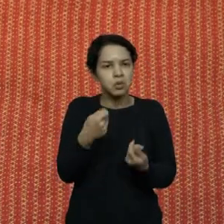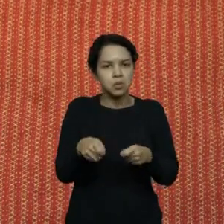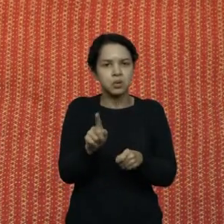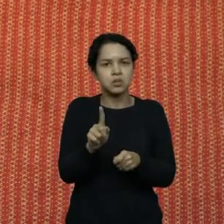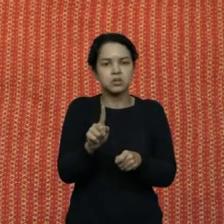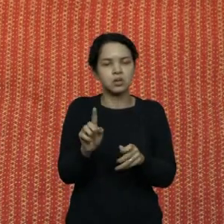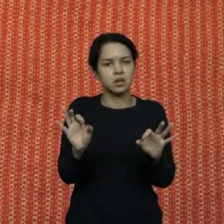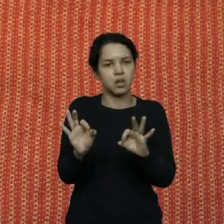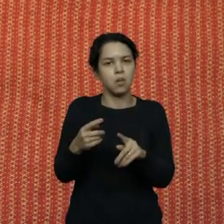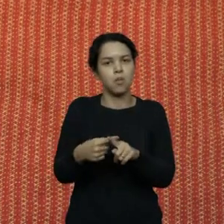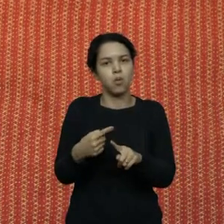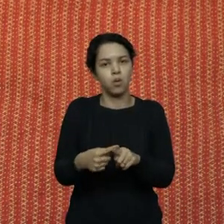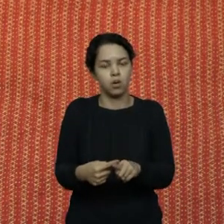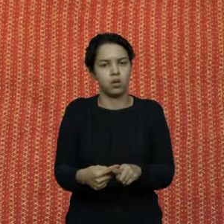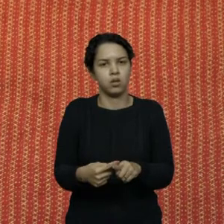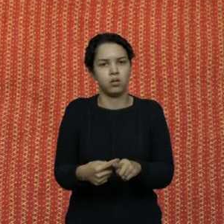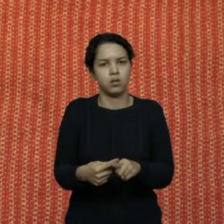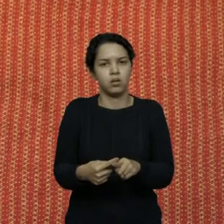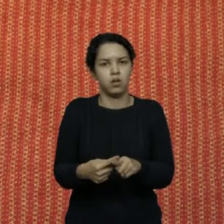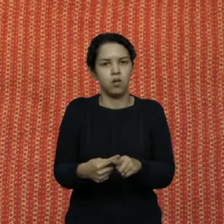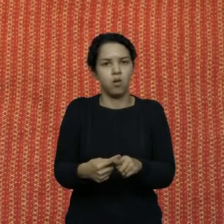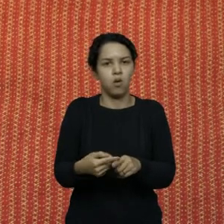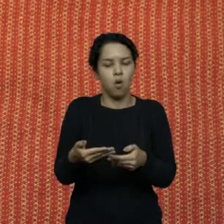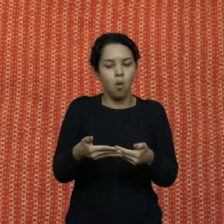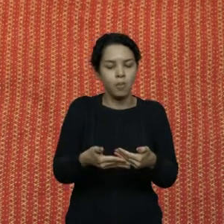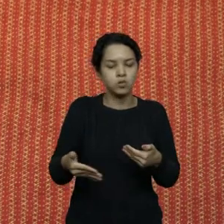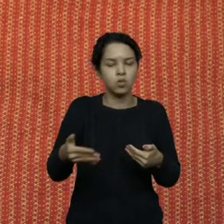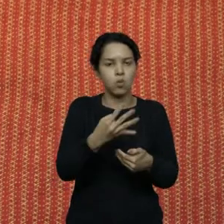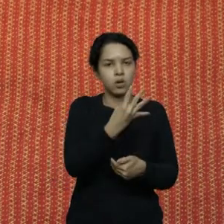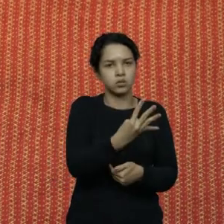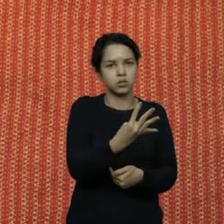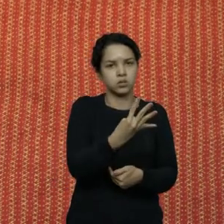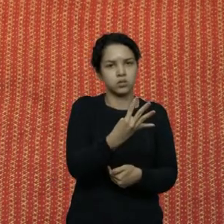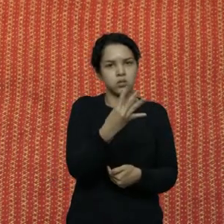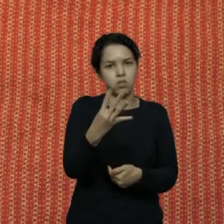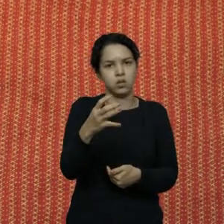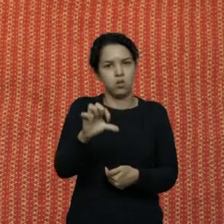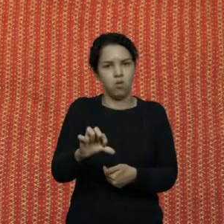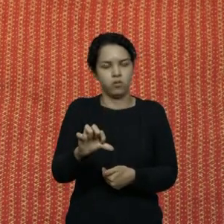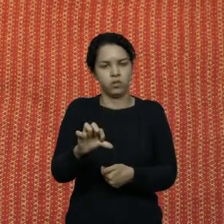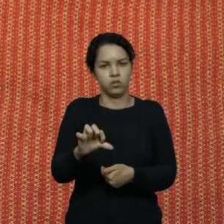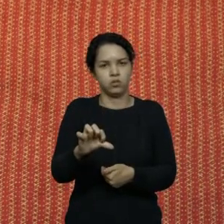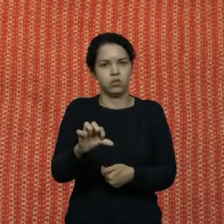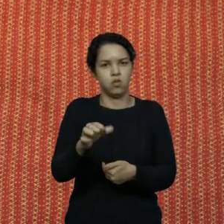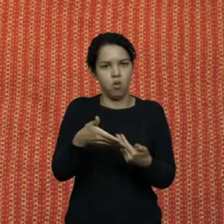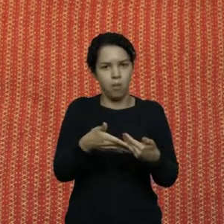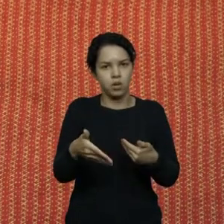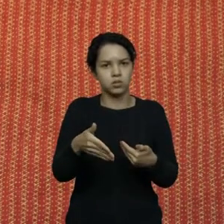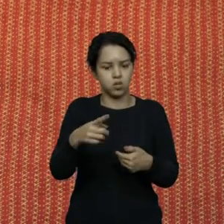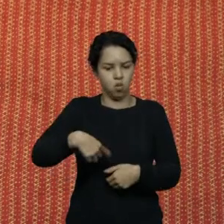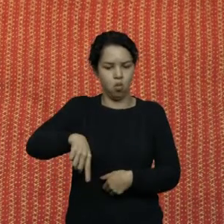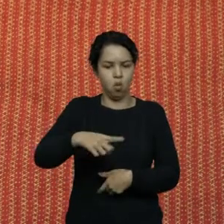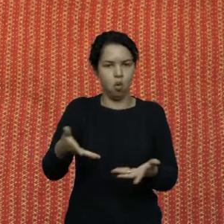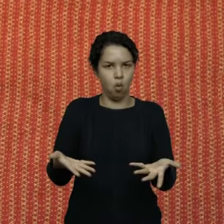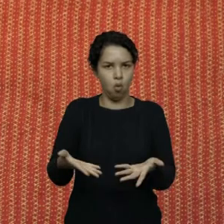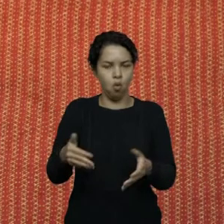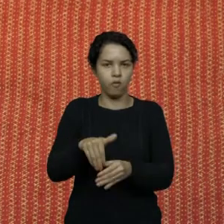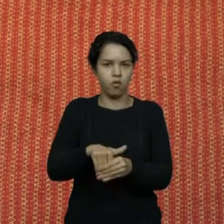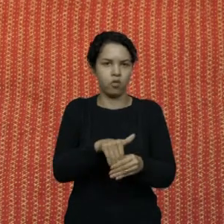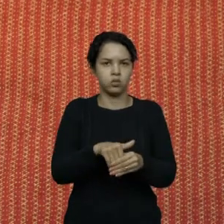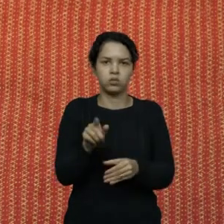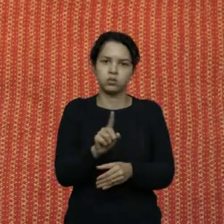porque tudo isso Começou no 449 lá não foi aqui no no que nós voltamos hoje a forma que ele foi conduzido até agora